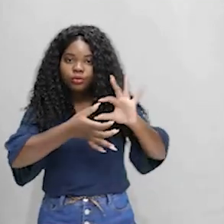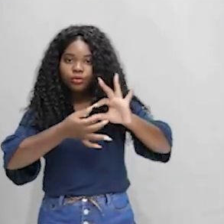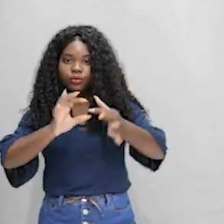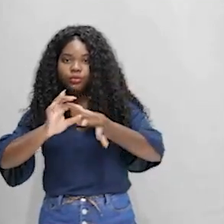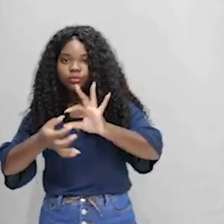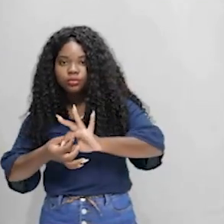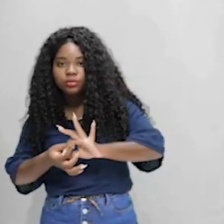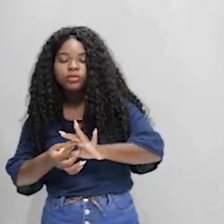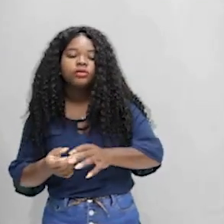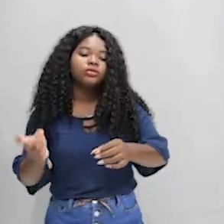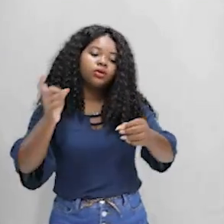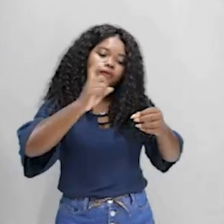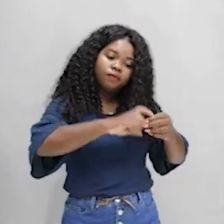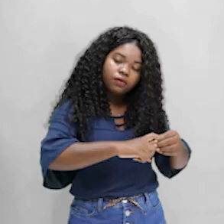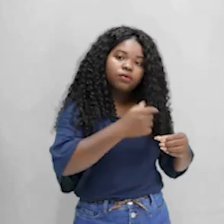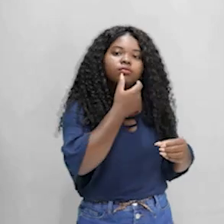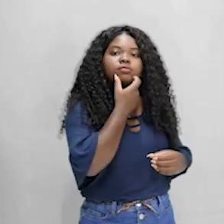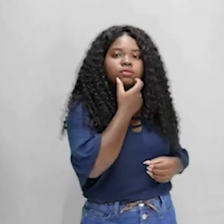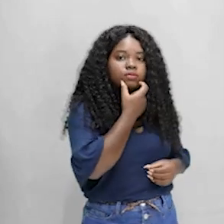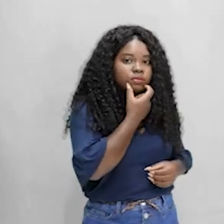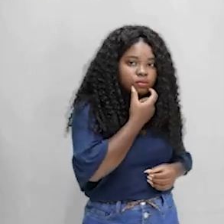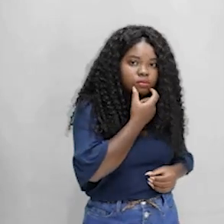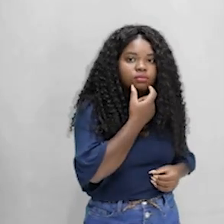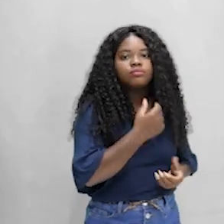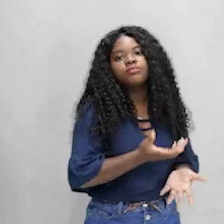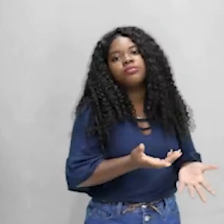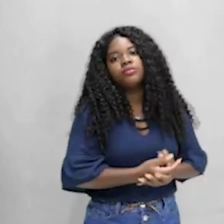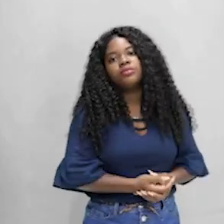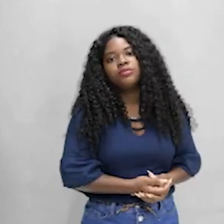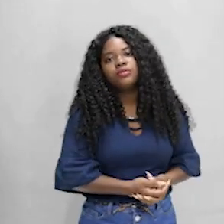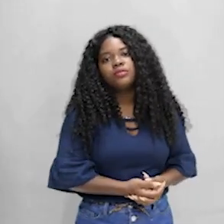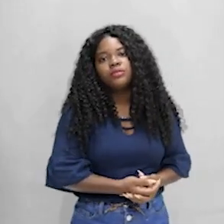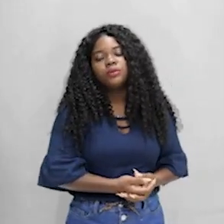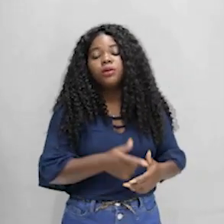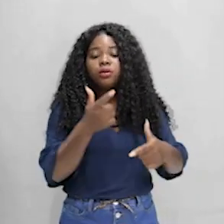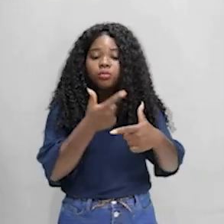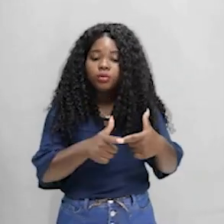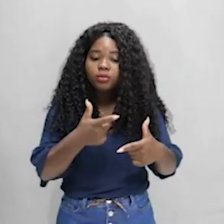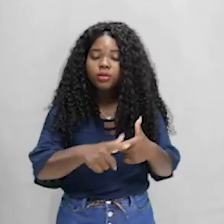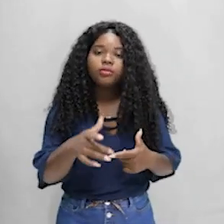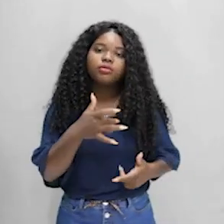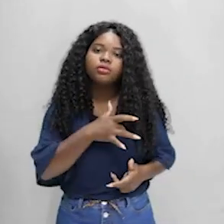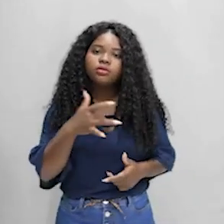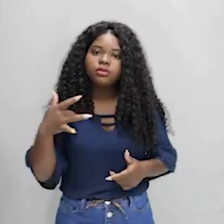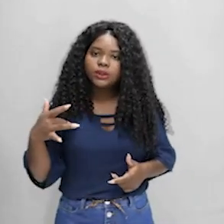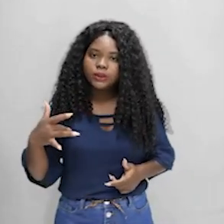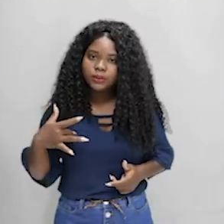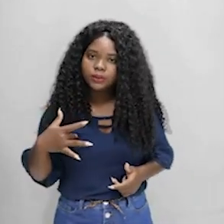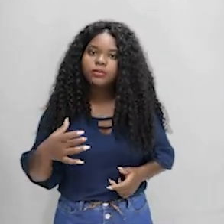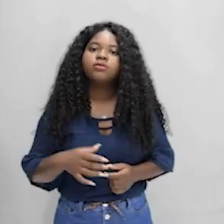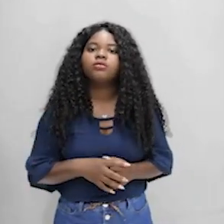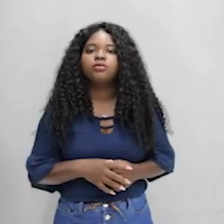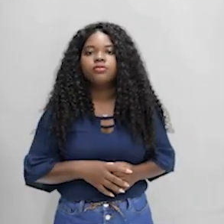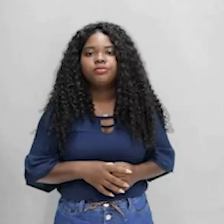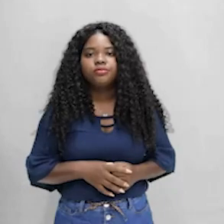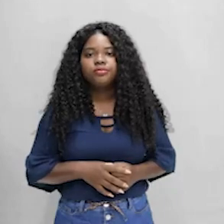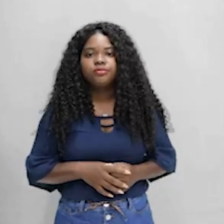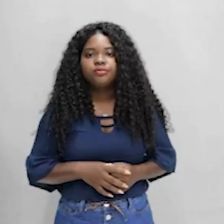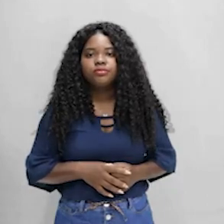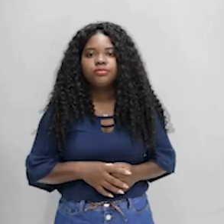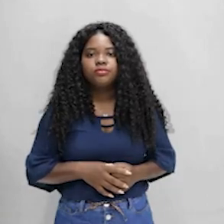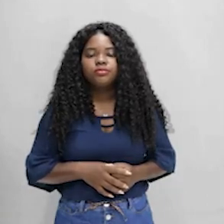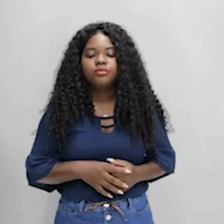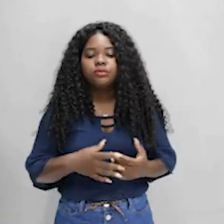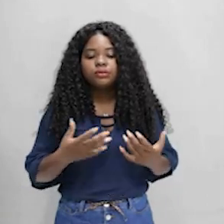Jogos Olímpicos, ele já voltou e já está lá jogando. É um risco que ele está correndo à sua saúde. Um risco de lesão, alguma coisa. Então esse